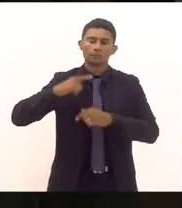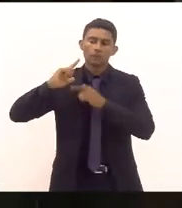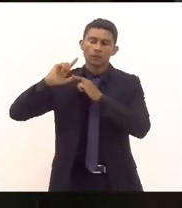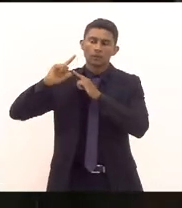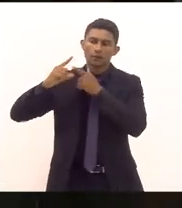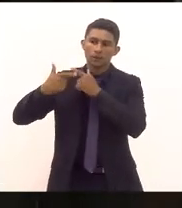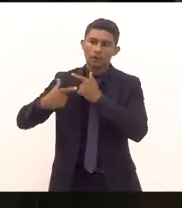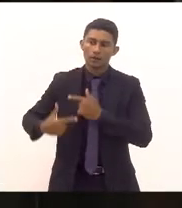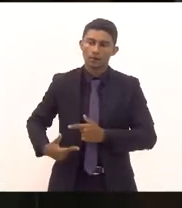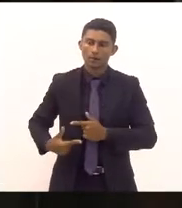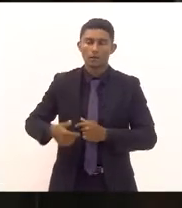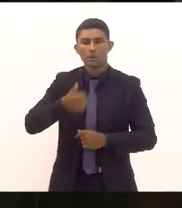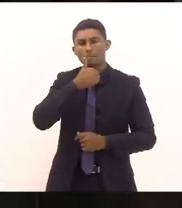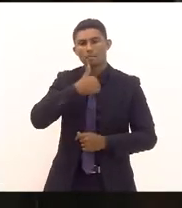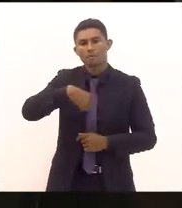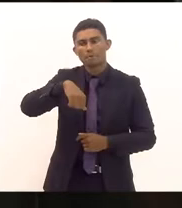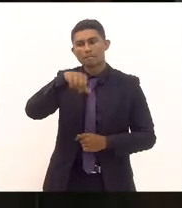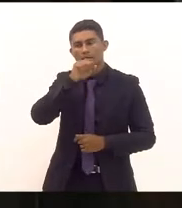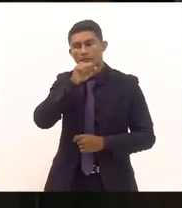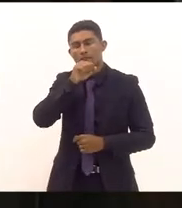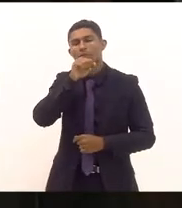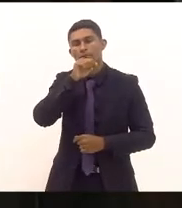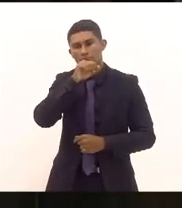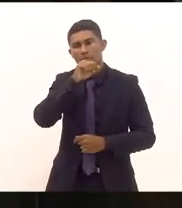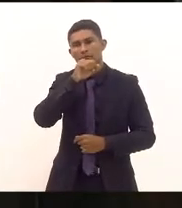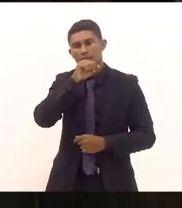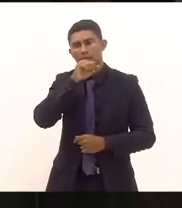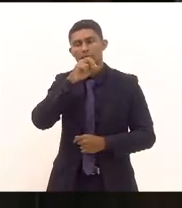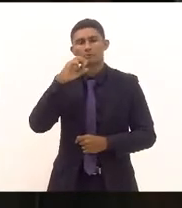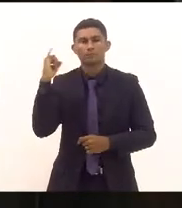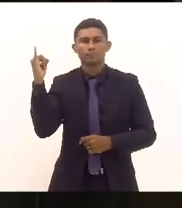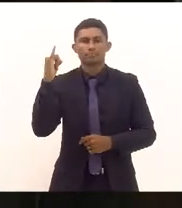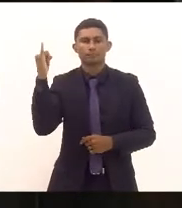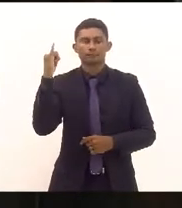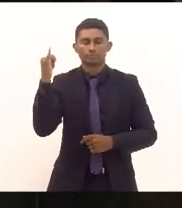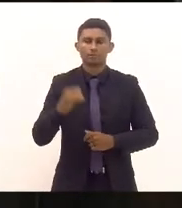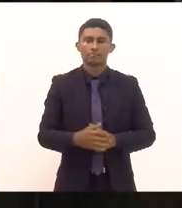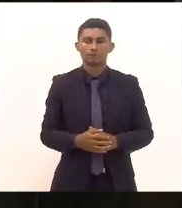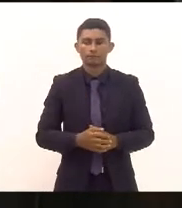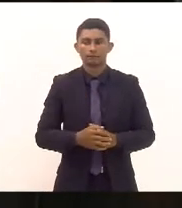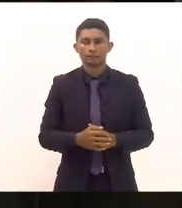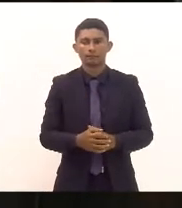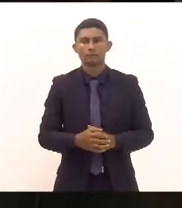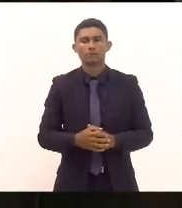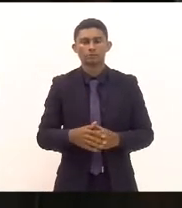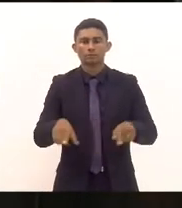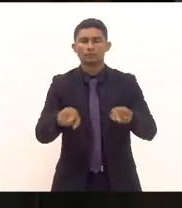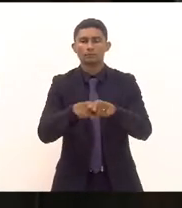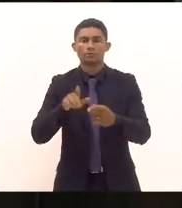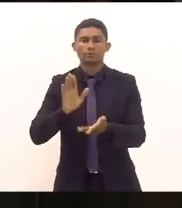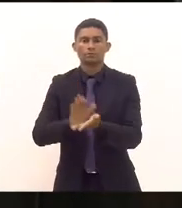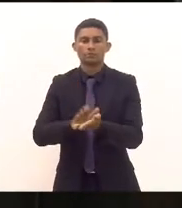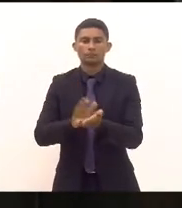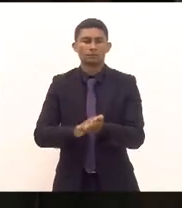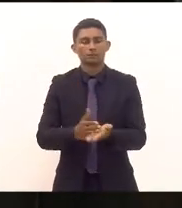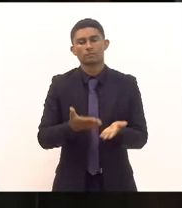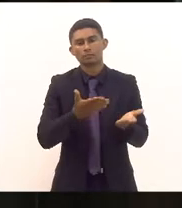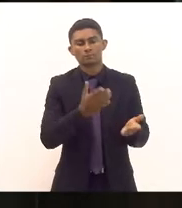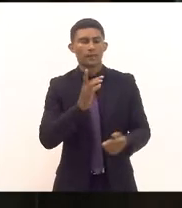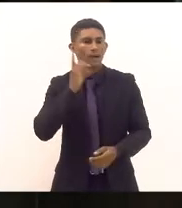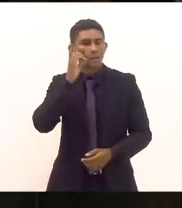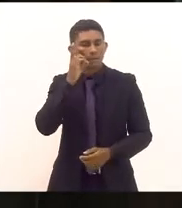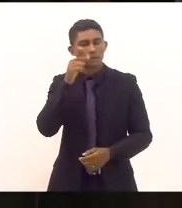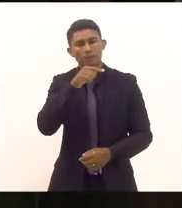né mãe aquela que dá sangue a cabeça extremamente importante queria parabenizar essa mandato e todo trabalho